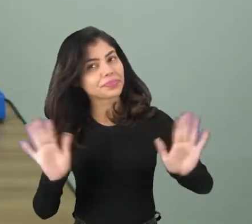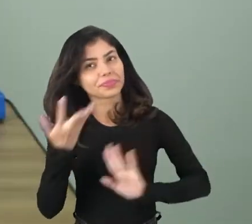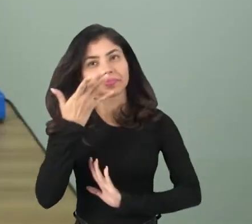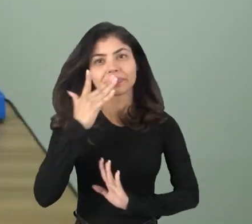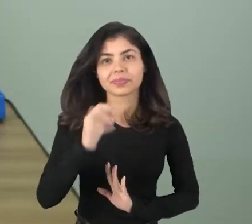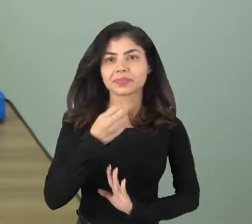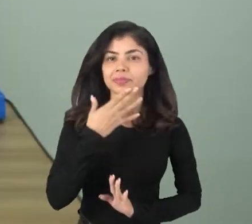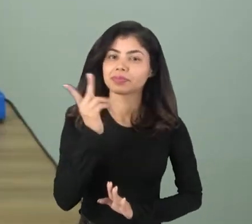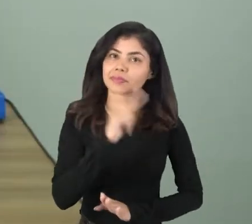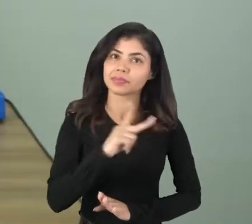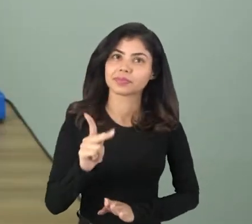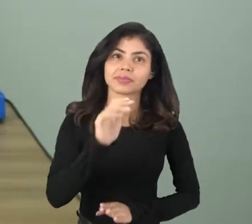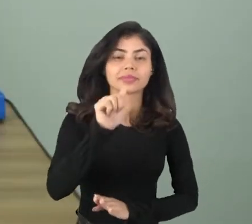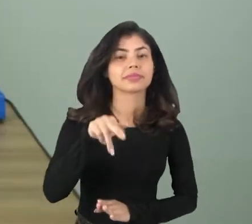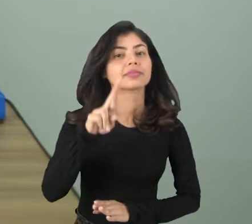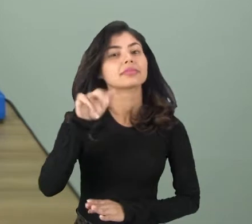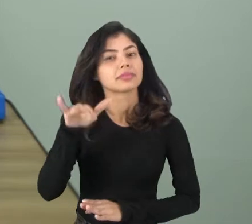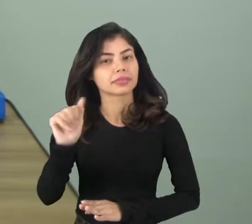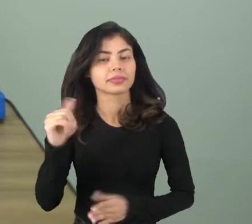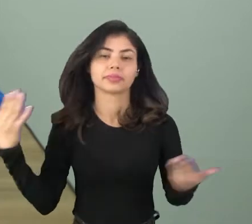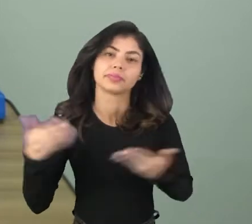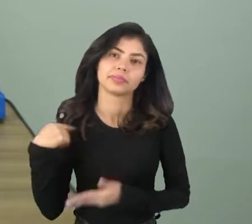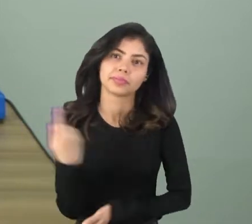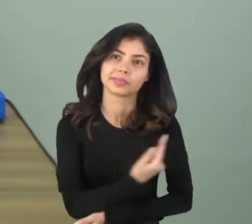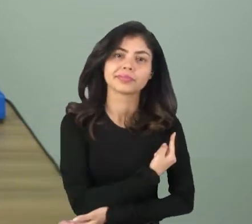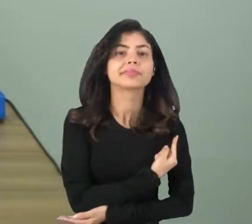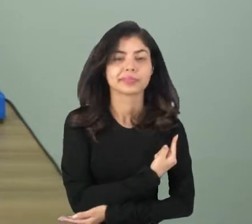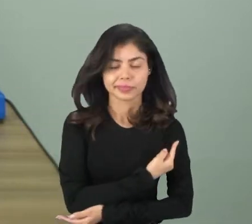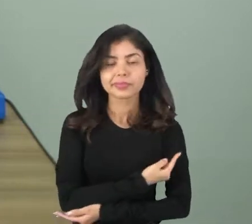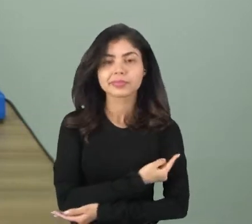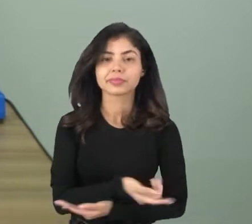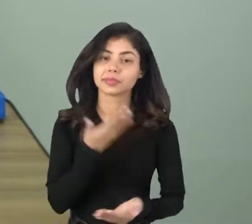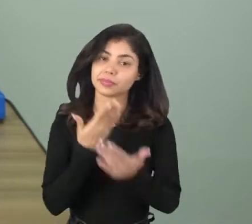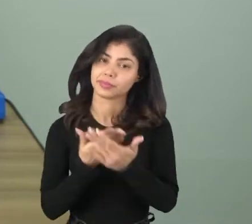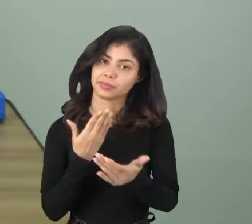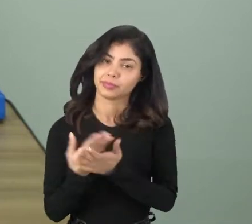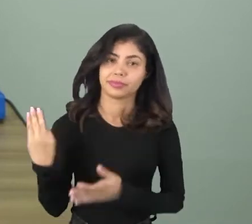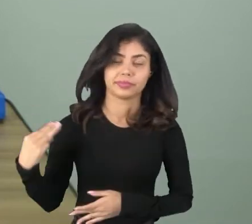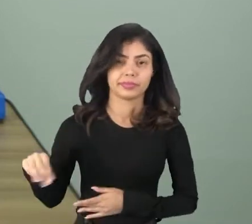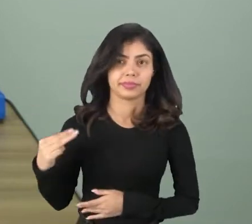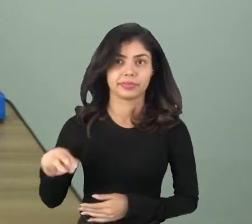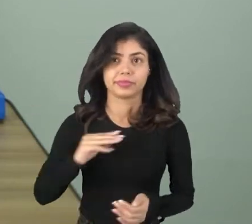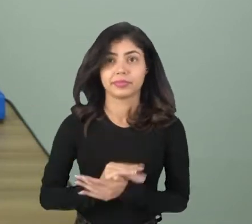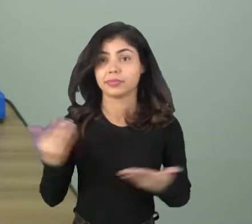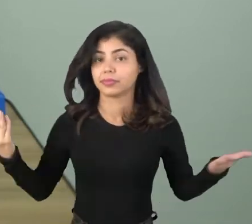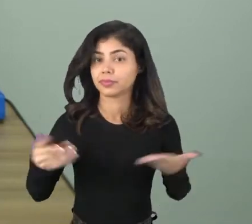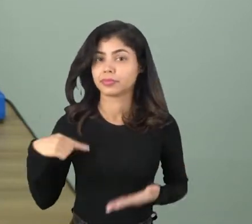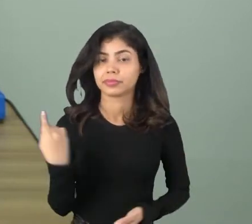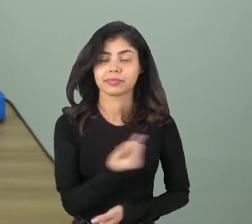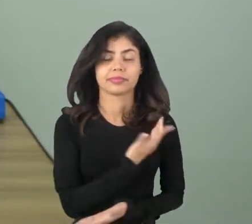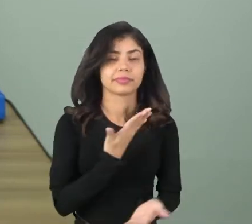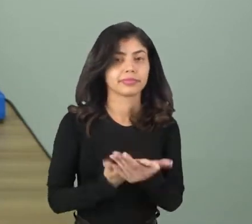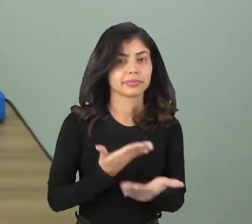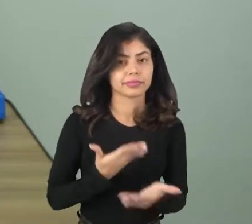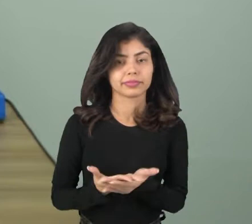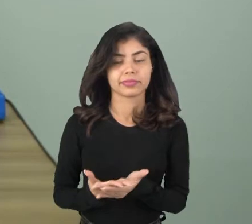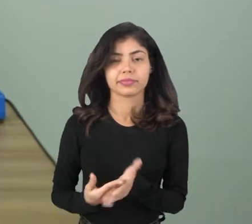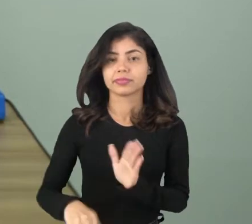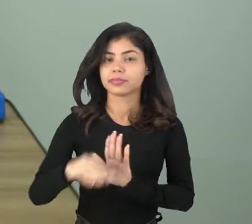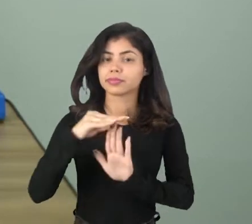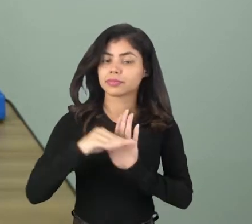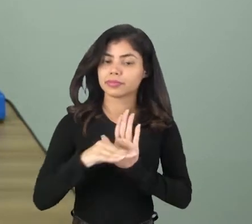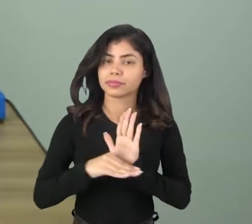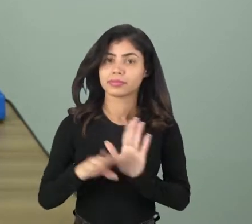Olá, crianças! Eu sou a professora Marina. Estamos aqui para mais uma aula de matemática e hoje nós vamos estudar as propriedades